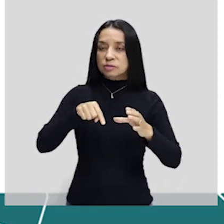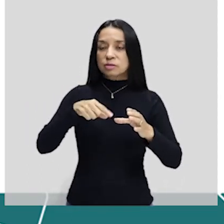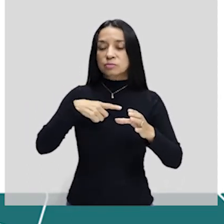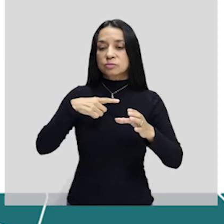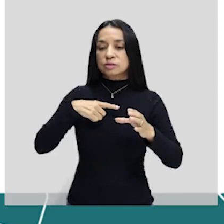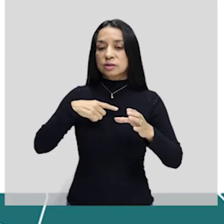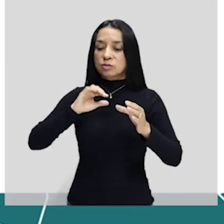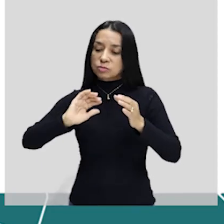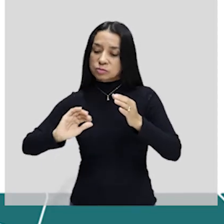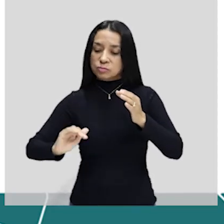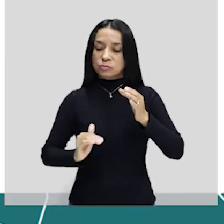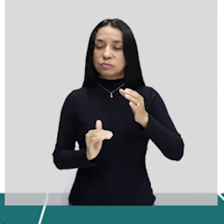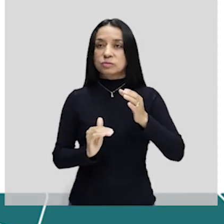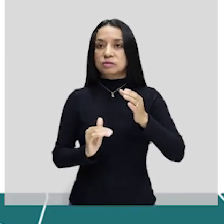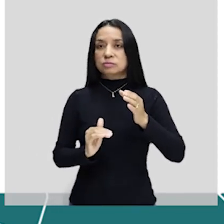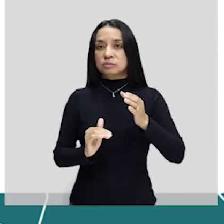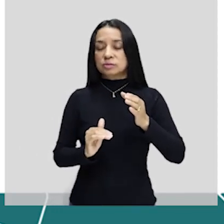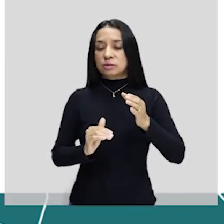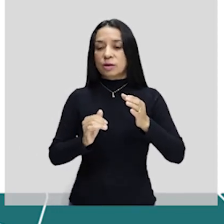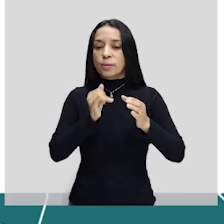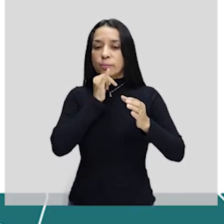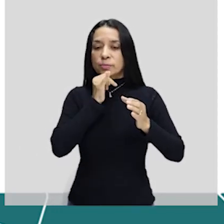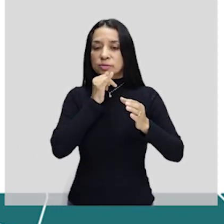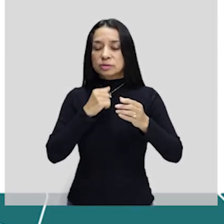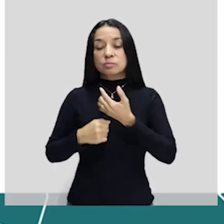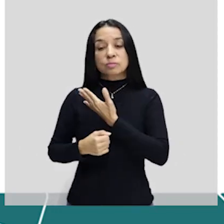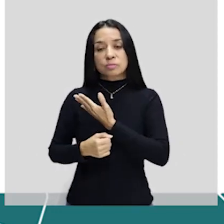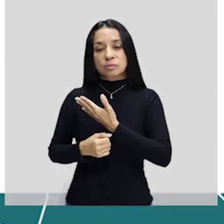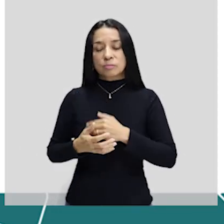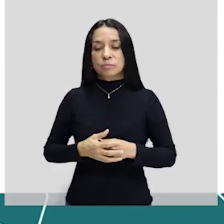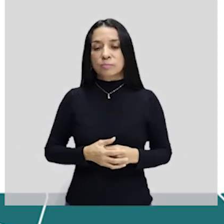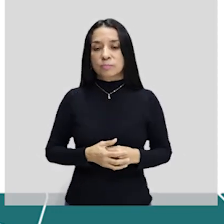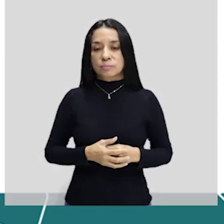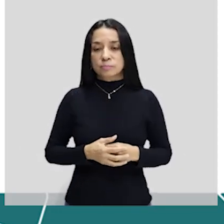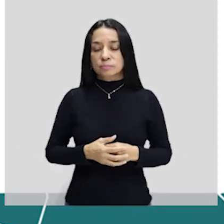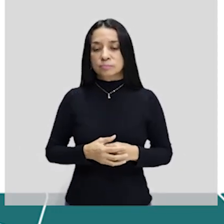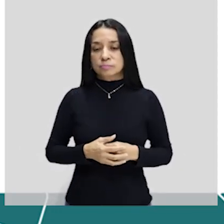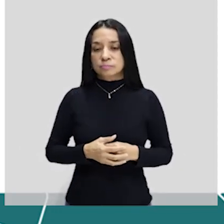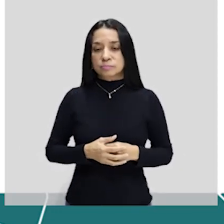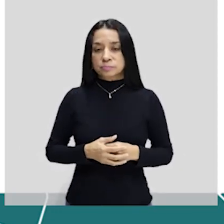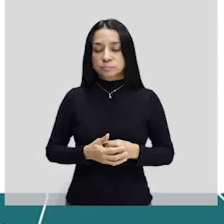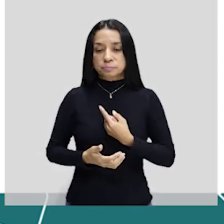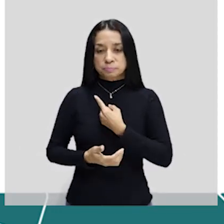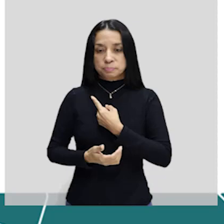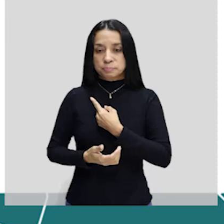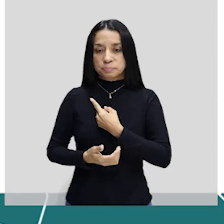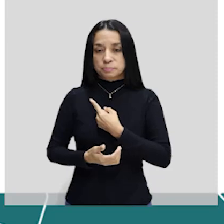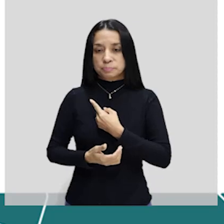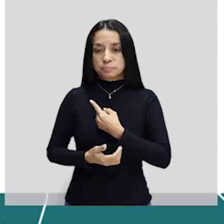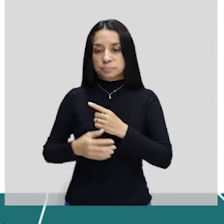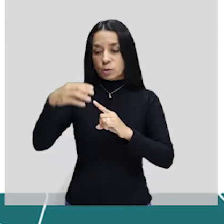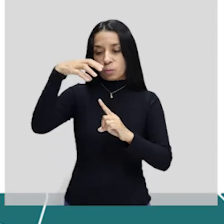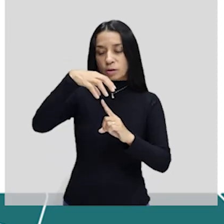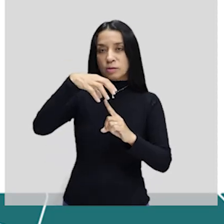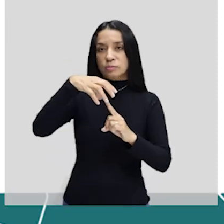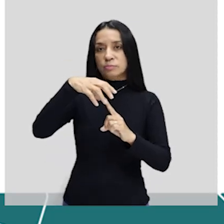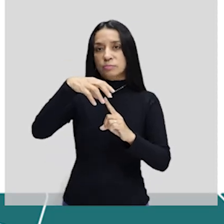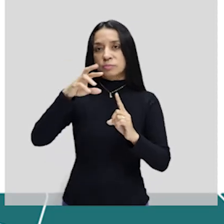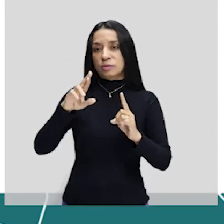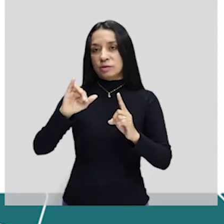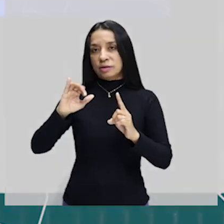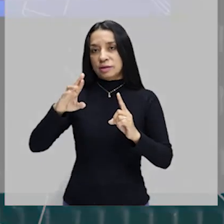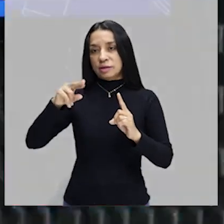outras subcategorias, né? Por exemplo, qual seria a categoria maior a qual faz parte o ser humano? O